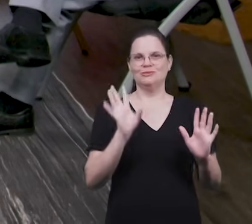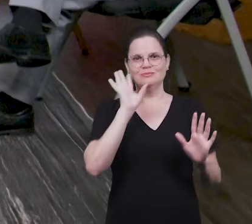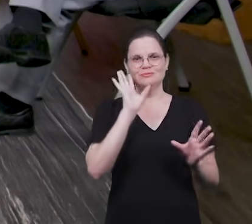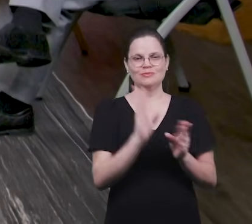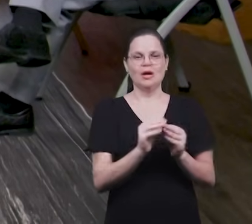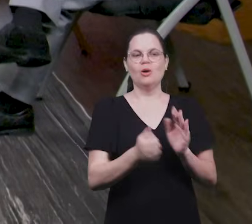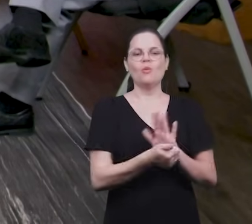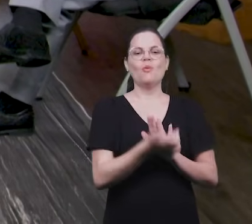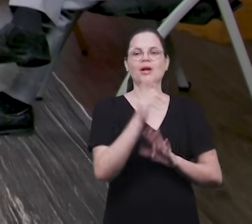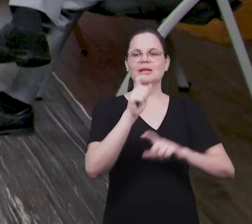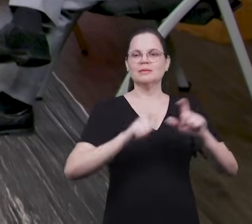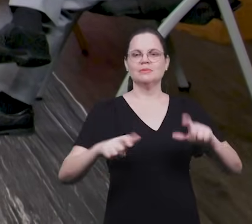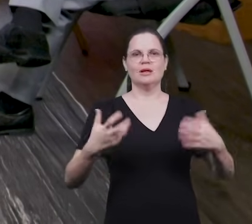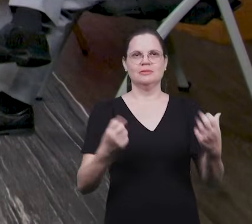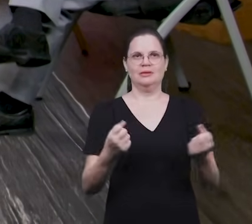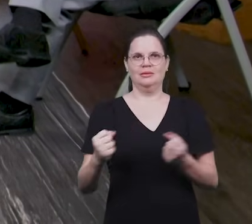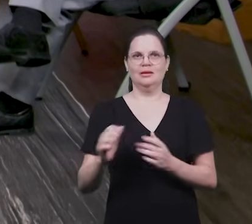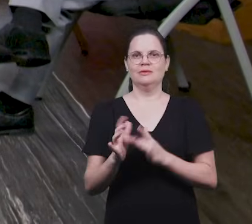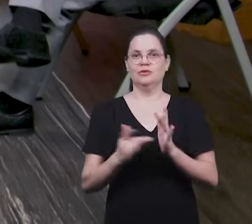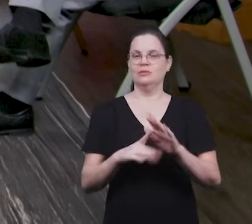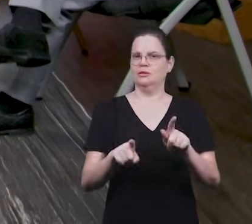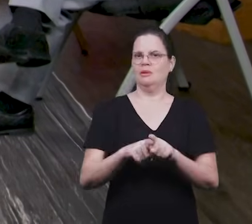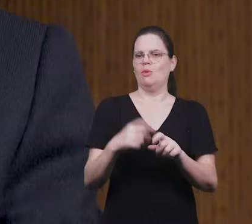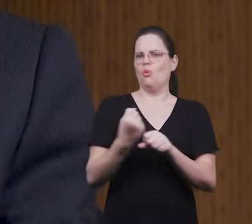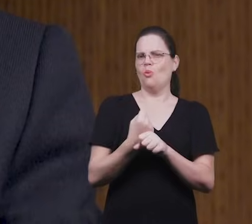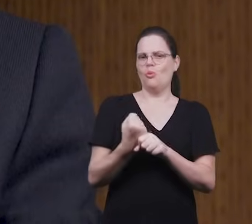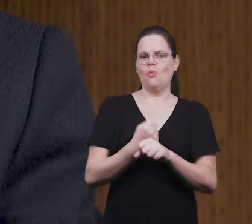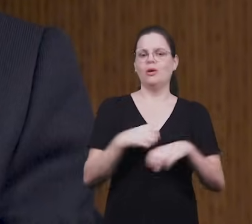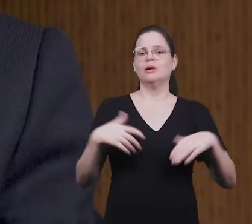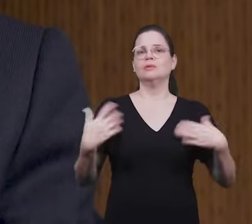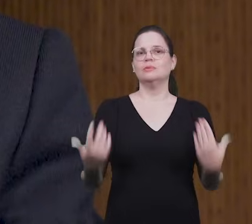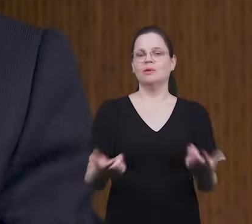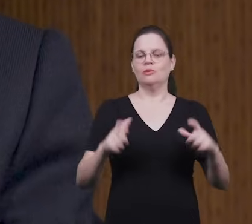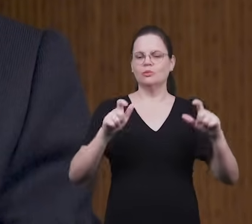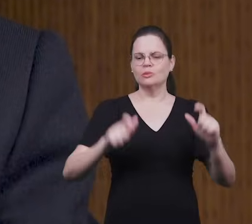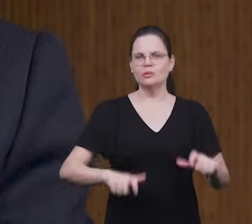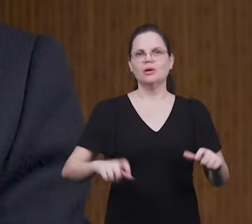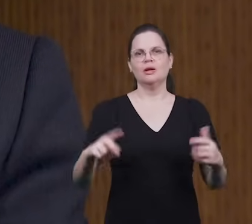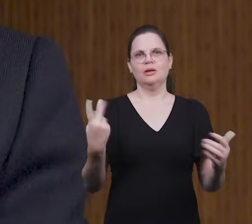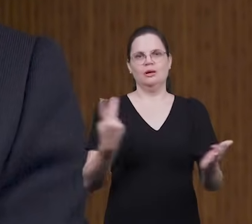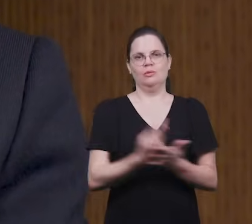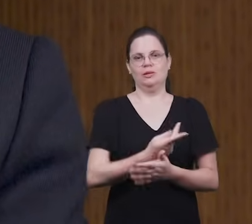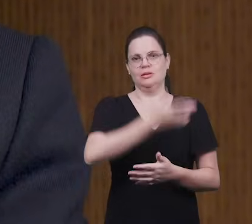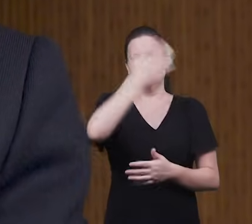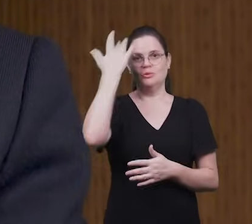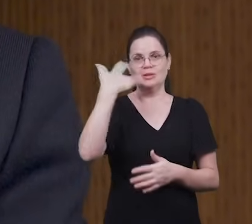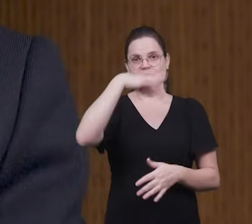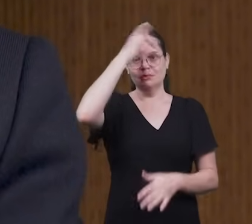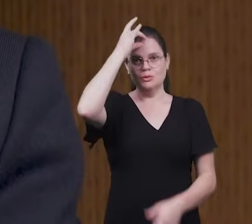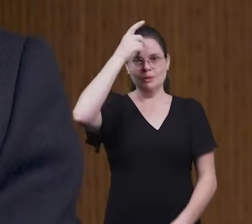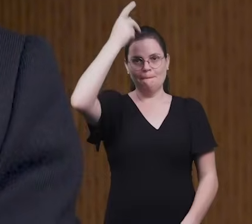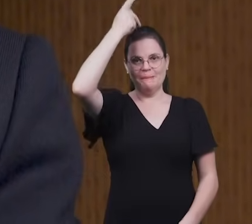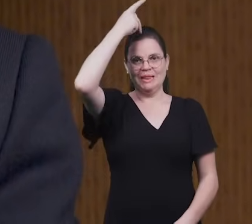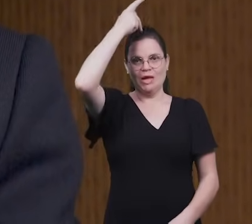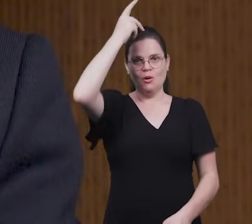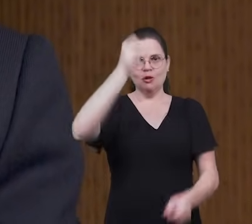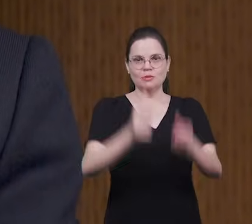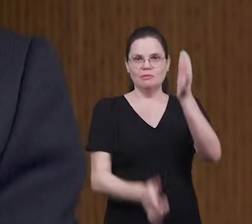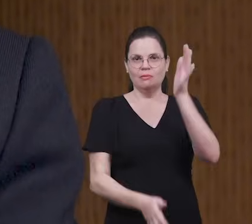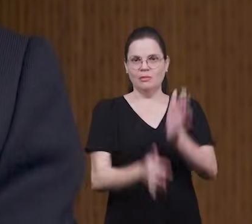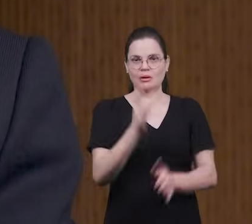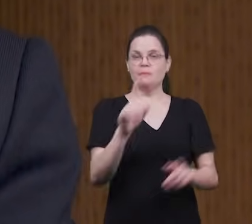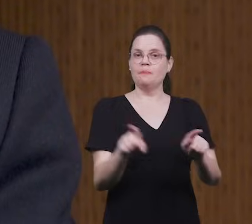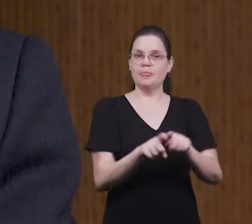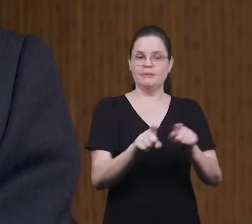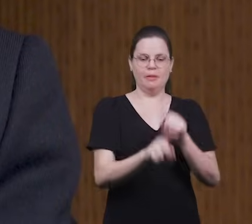se converteram, e o ano ali, o local onde ocorreu ali a descida do Espírito Santo no Pentecostes, as nações